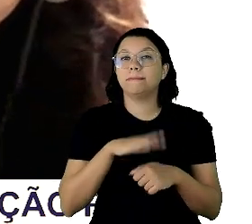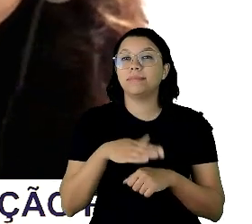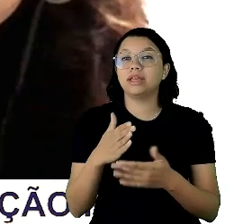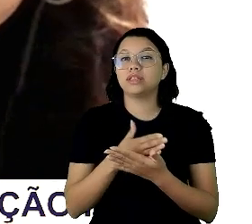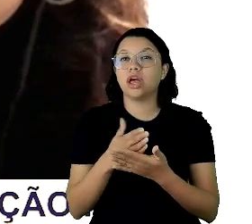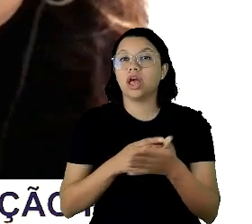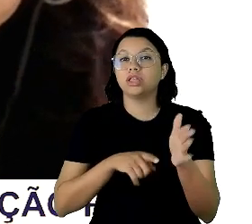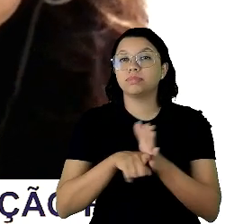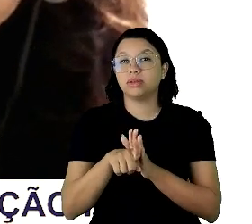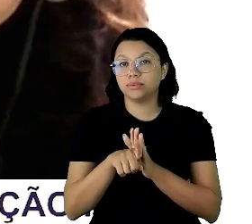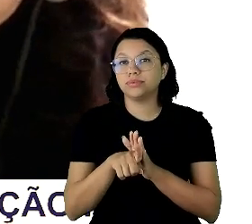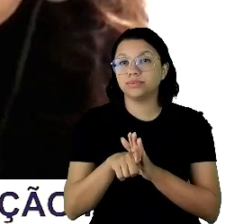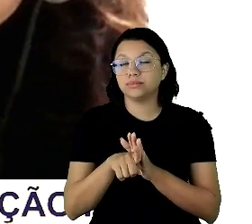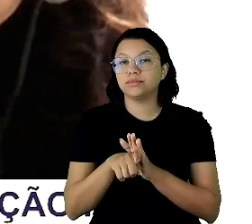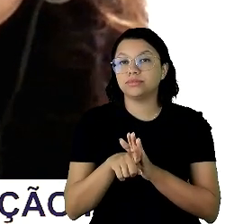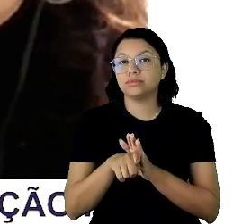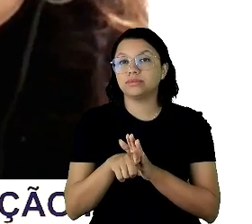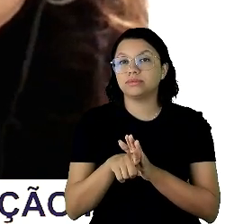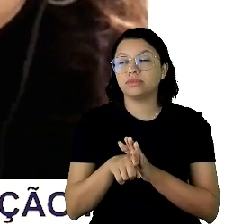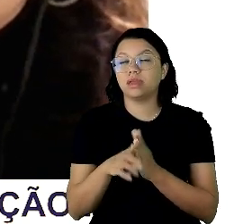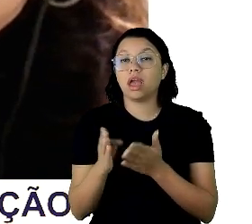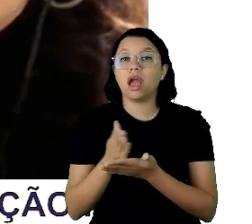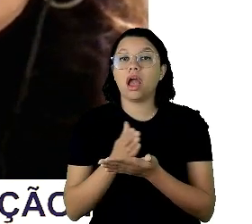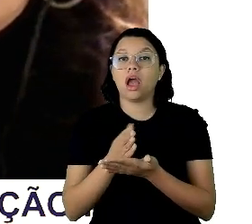alguns comentários, né?